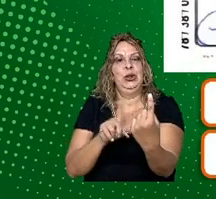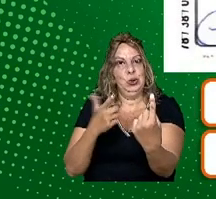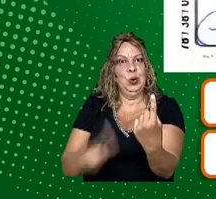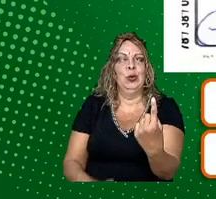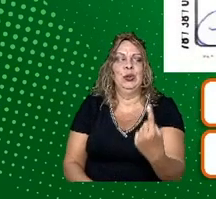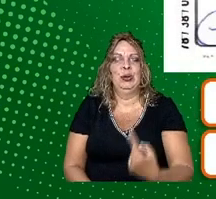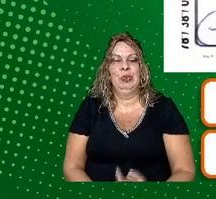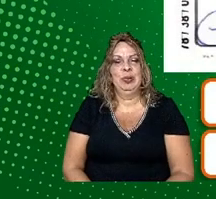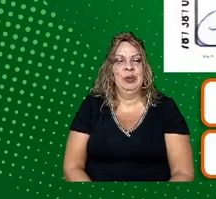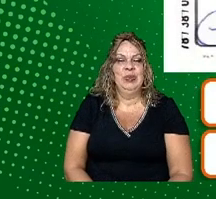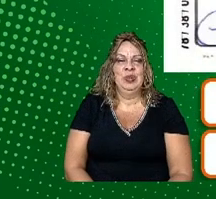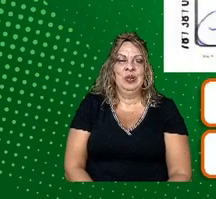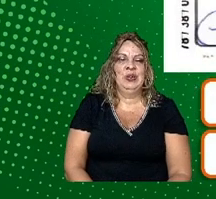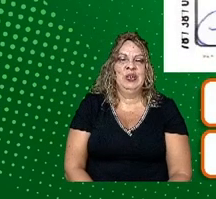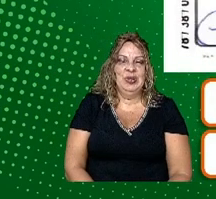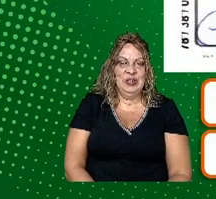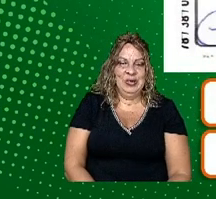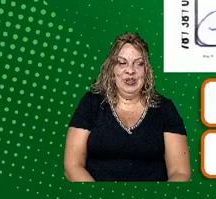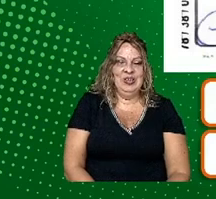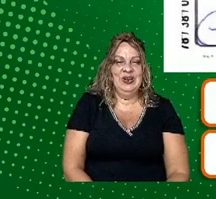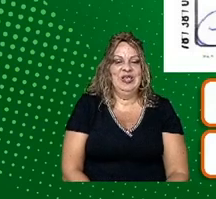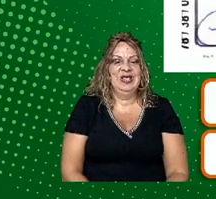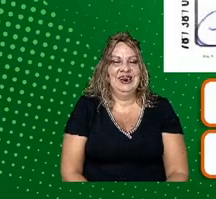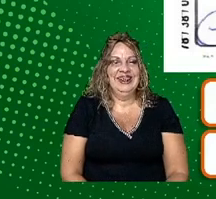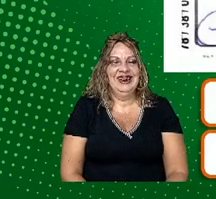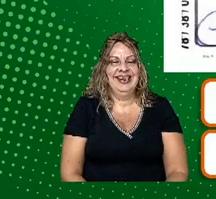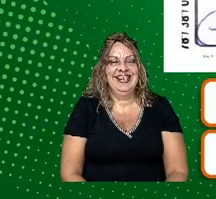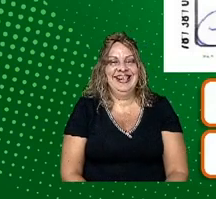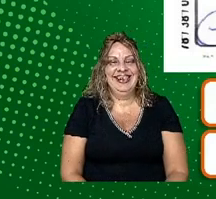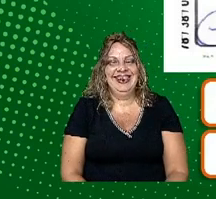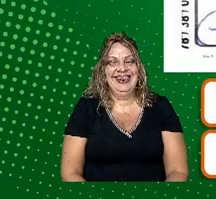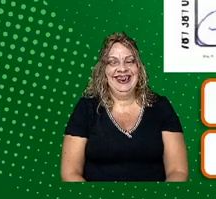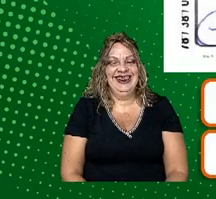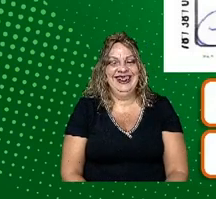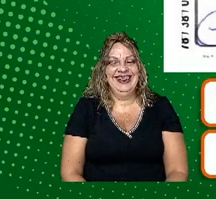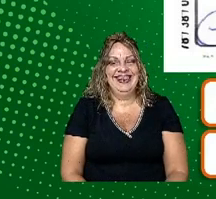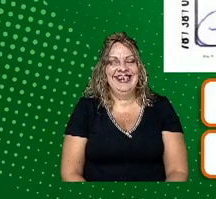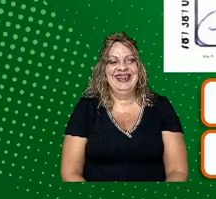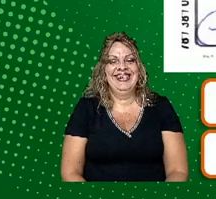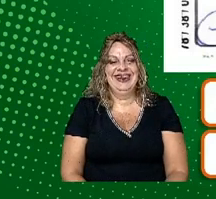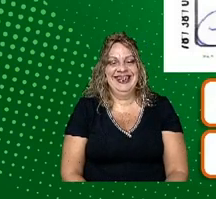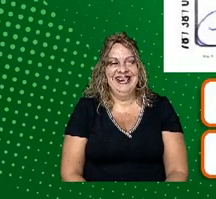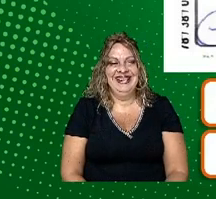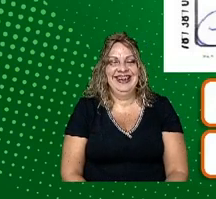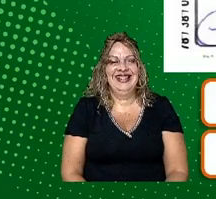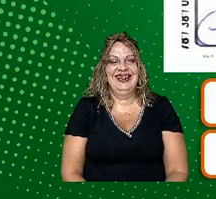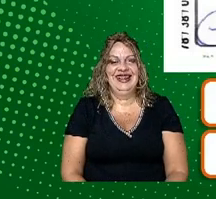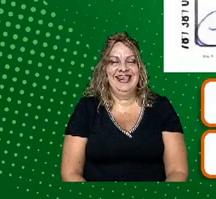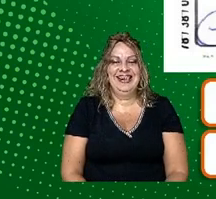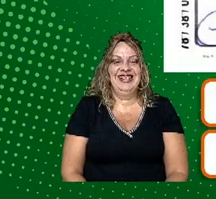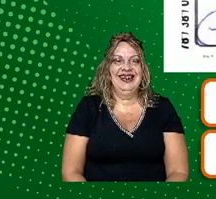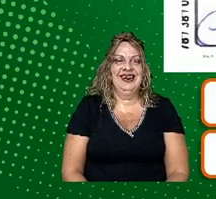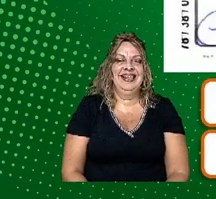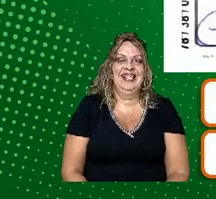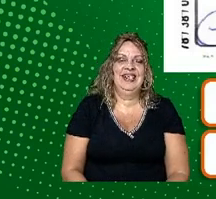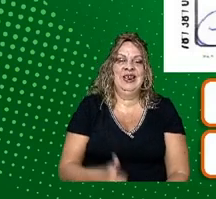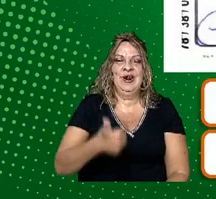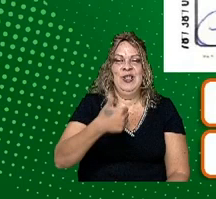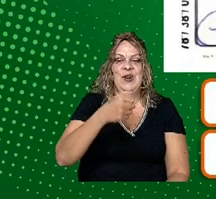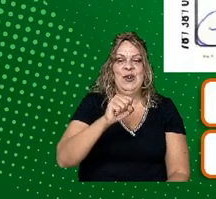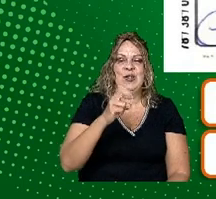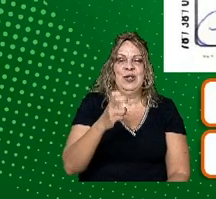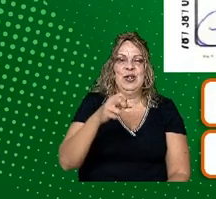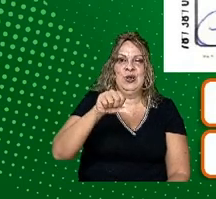disputar. Ele... E ele foi marcando o terreno, não encosta, não encosta. Sou eu. Olha o título,